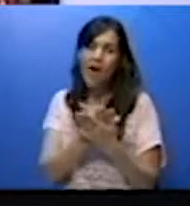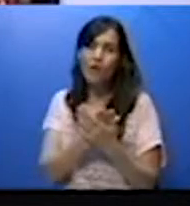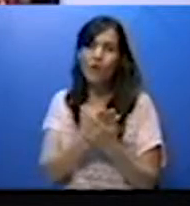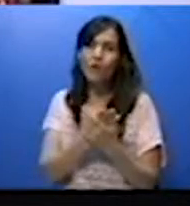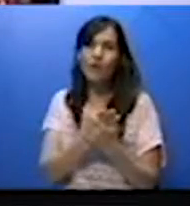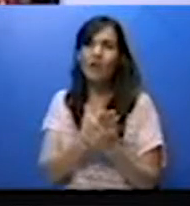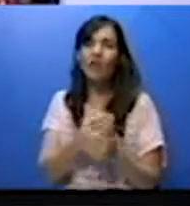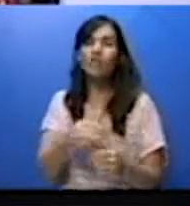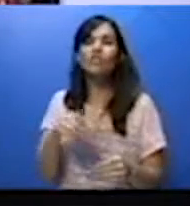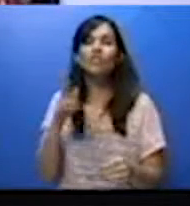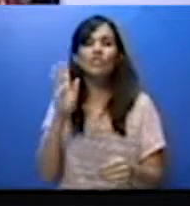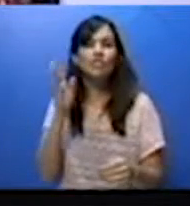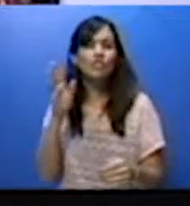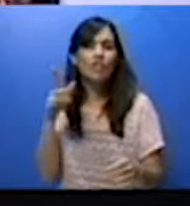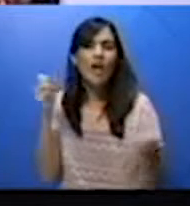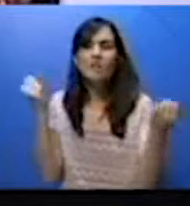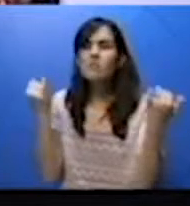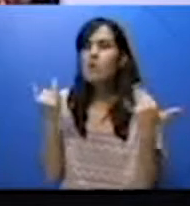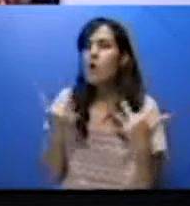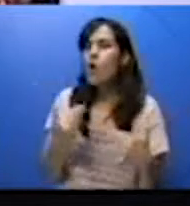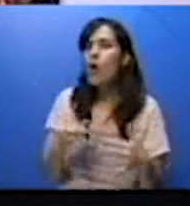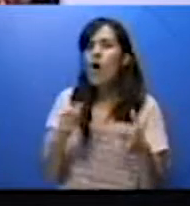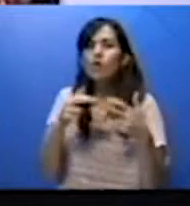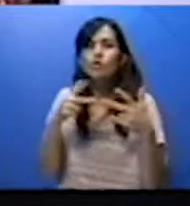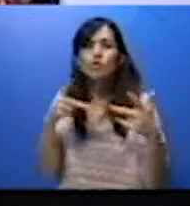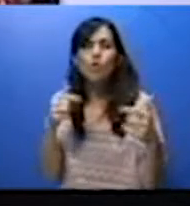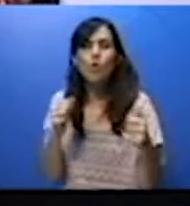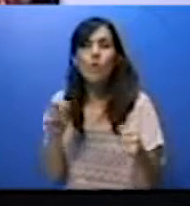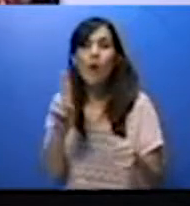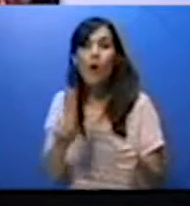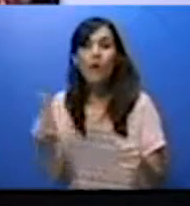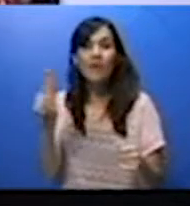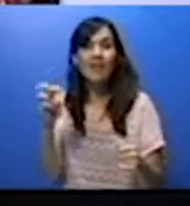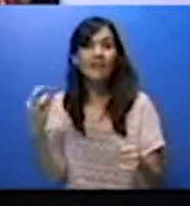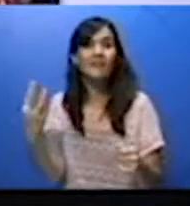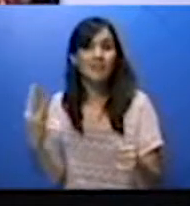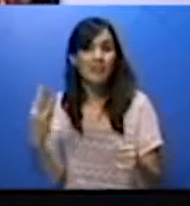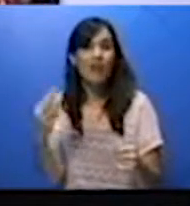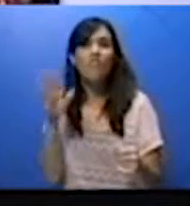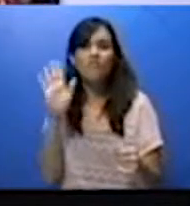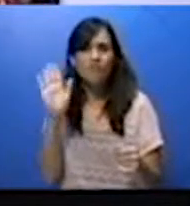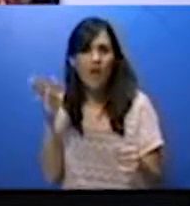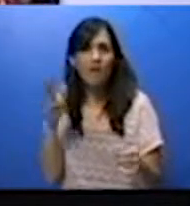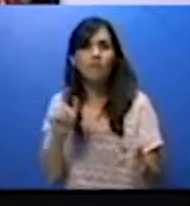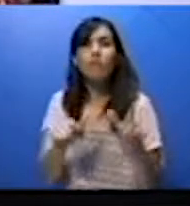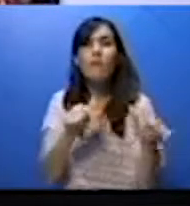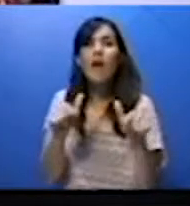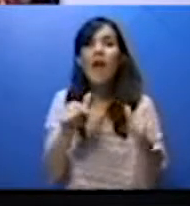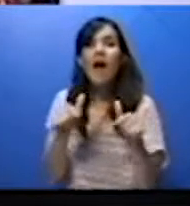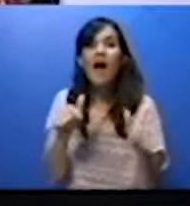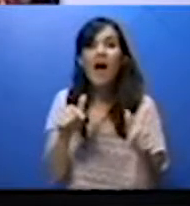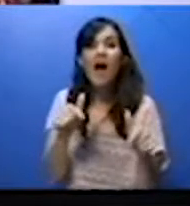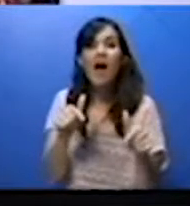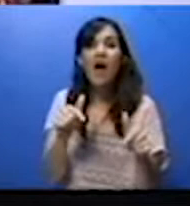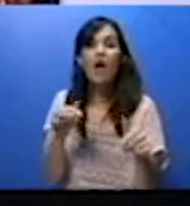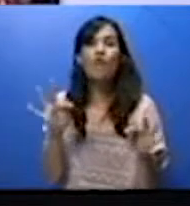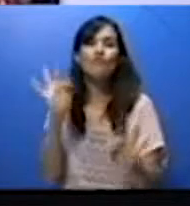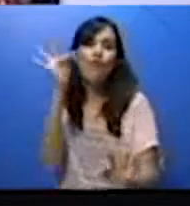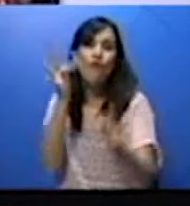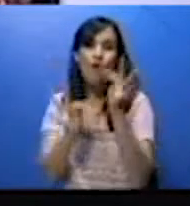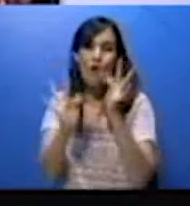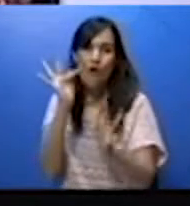o material impresso da unidade 3 vai trabalhar com o folclore que é muito legal